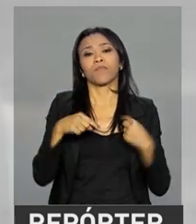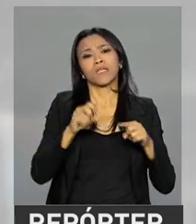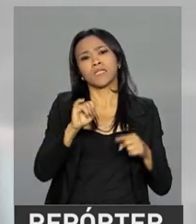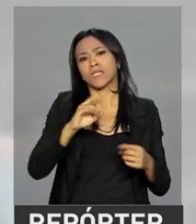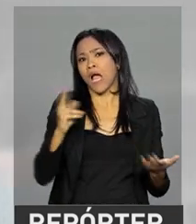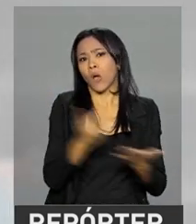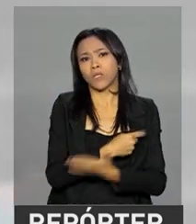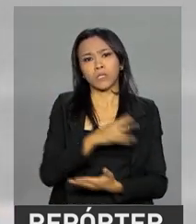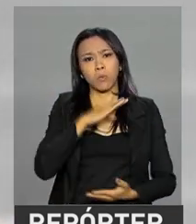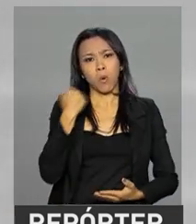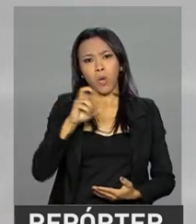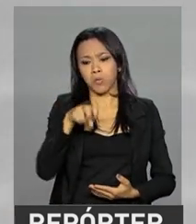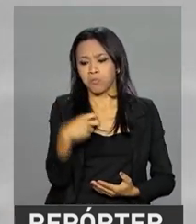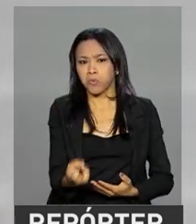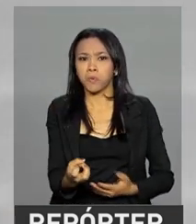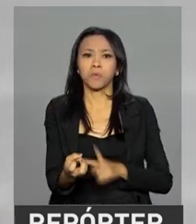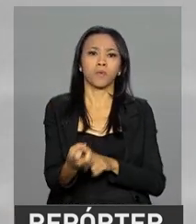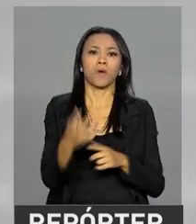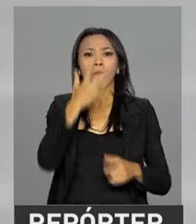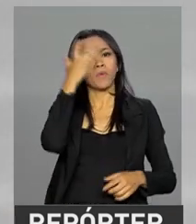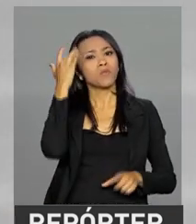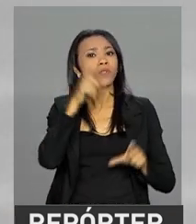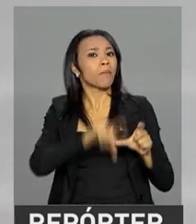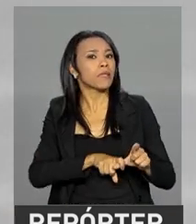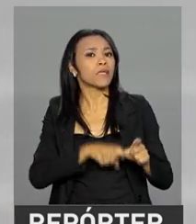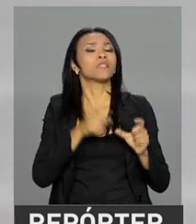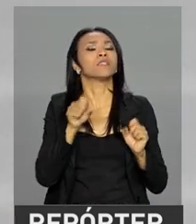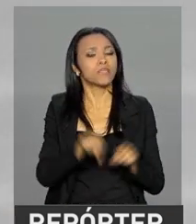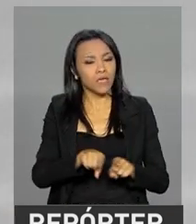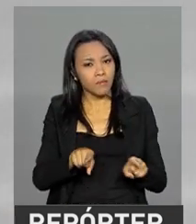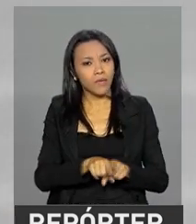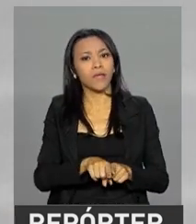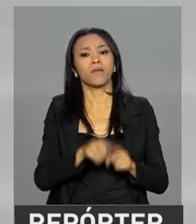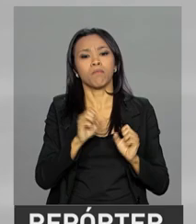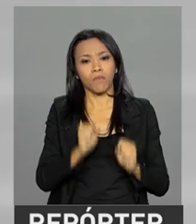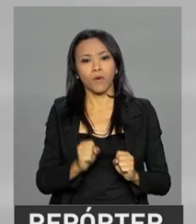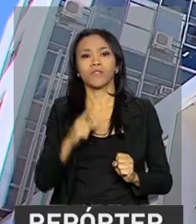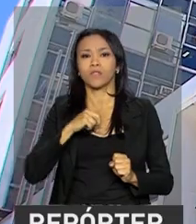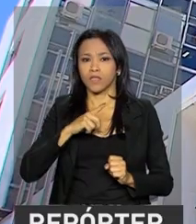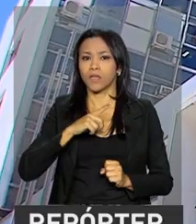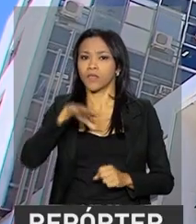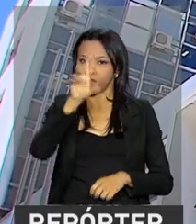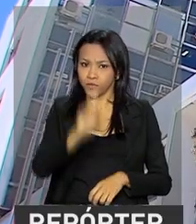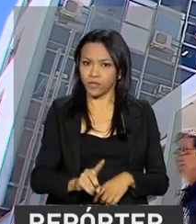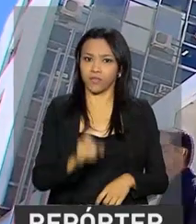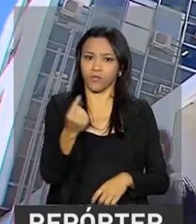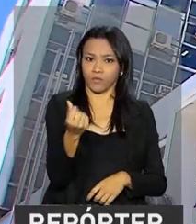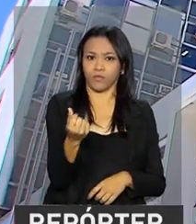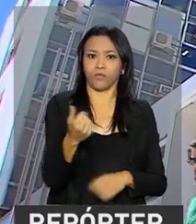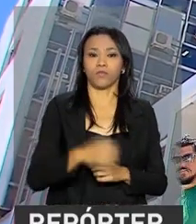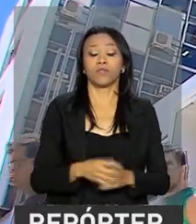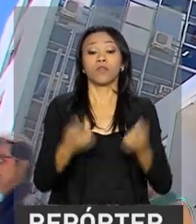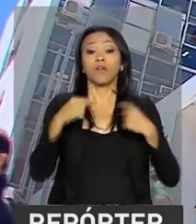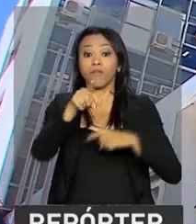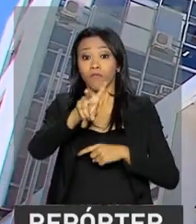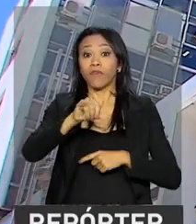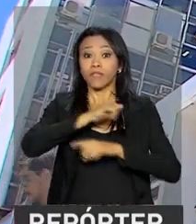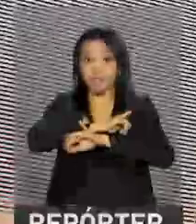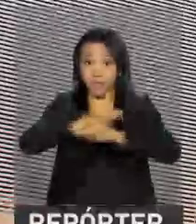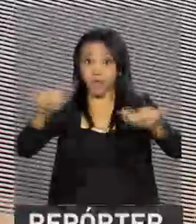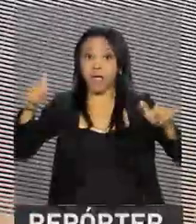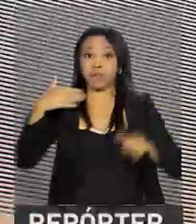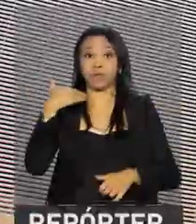morte do titular da conta de pendências e cônjuges também podem ter direito ao benefício o cronograma vai ser divulgado pelo banco do brasil